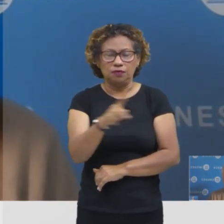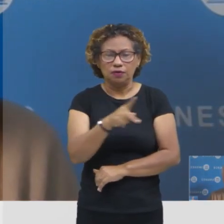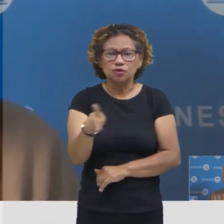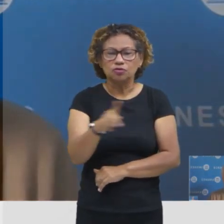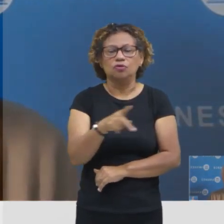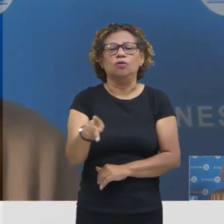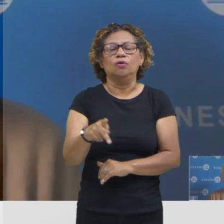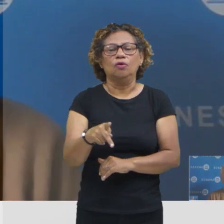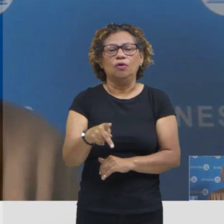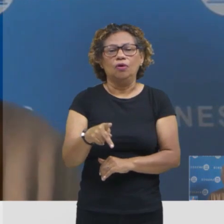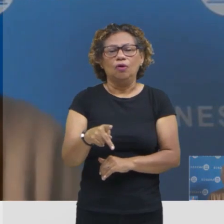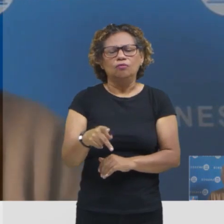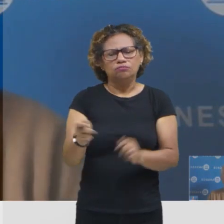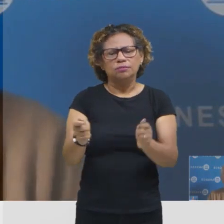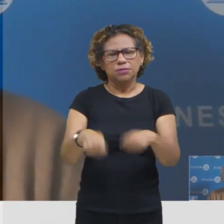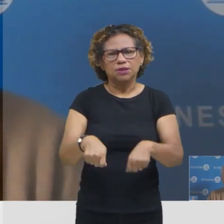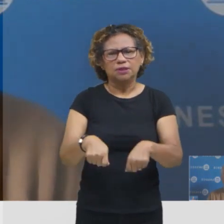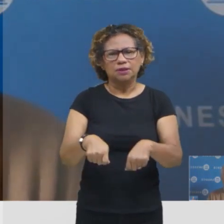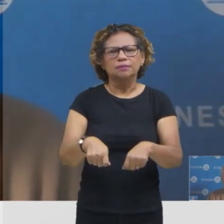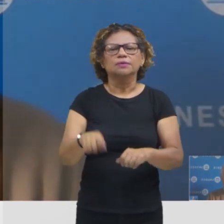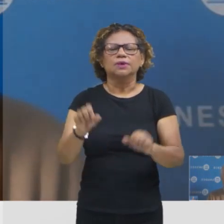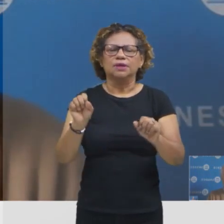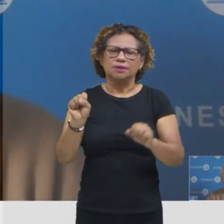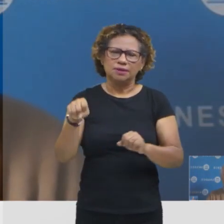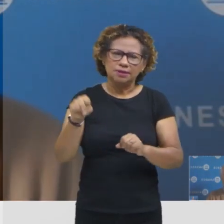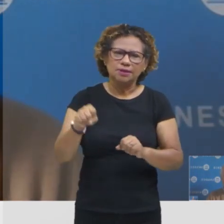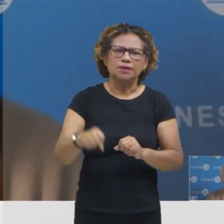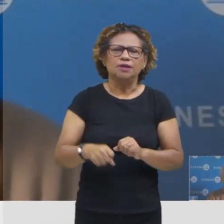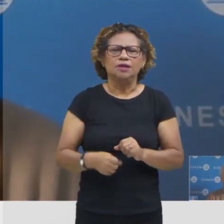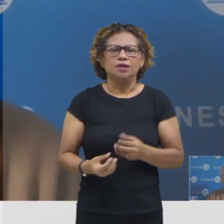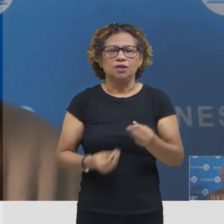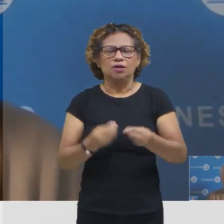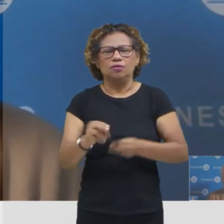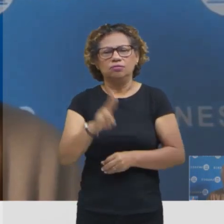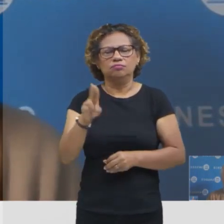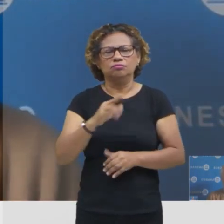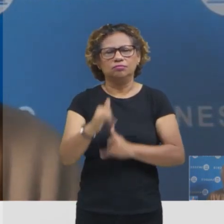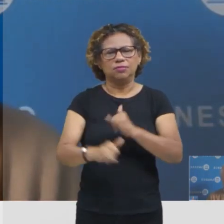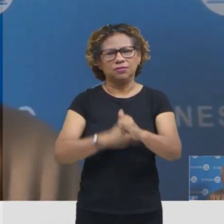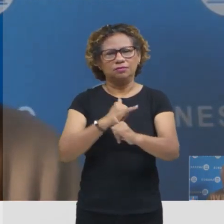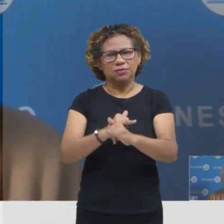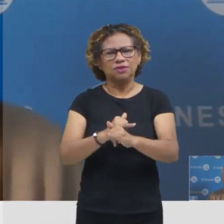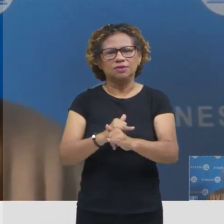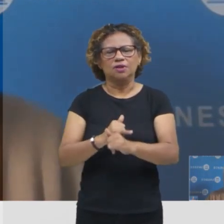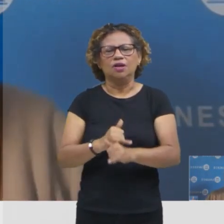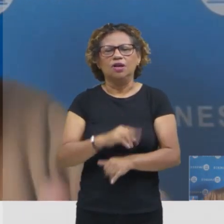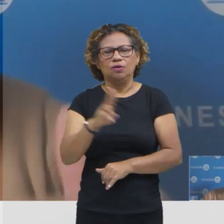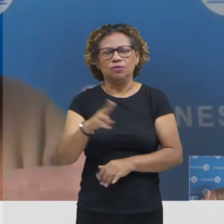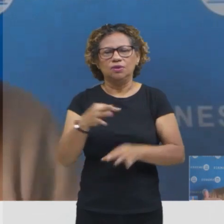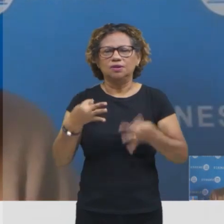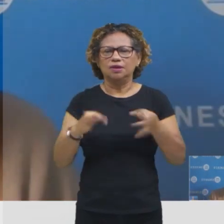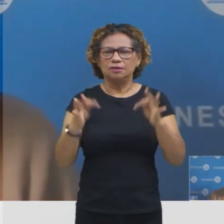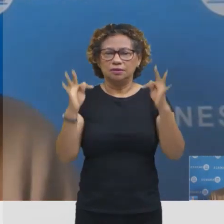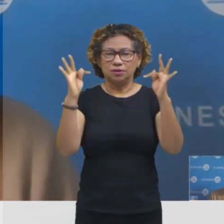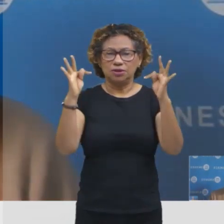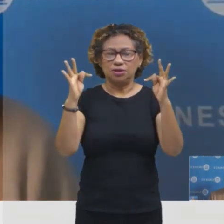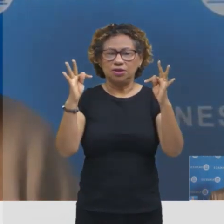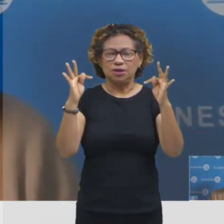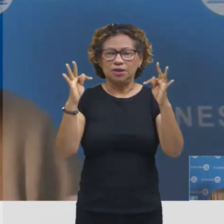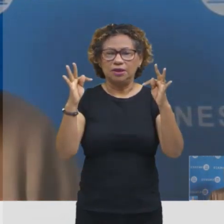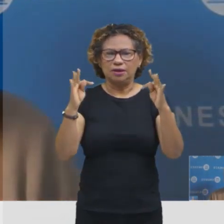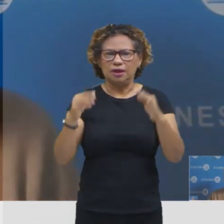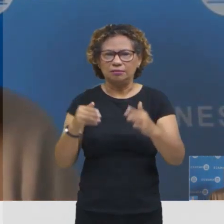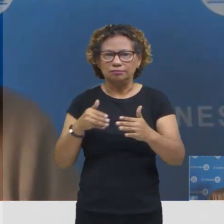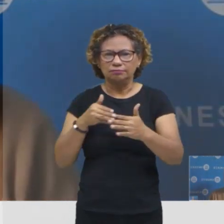que mostram que há elementos muito importantes nestas tecnologias, mas que elas são